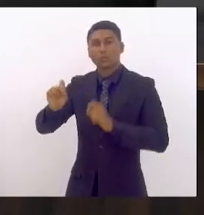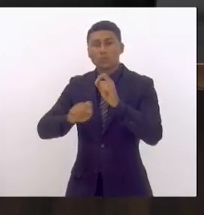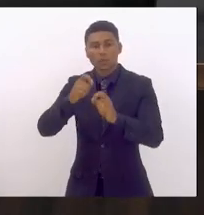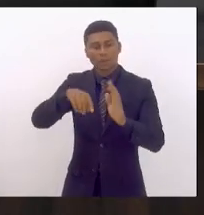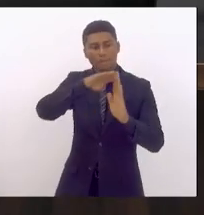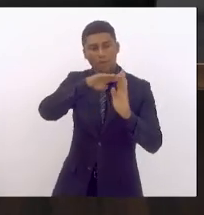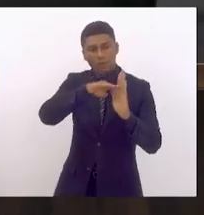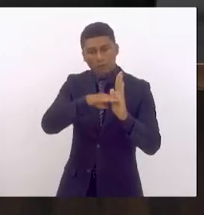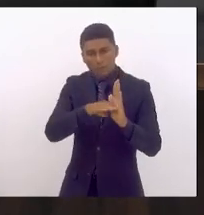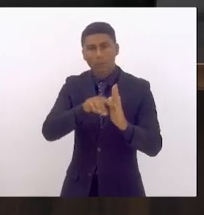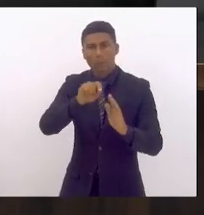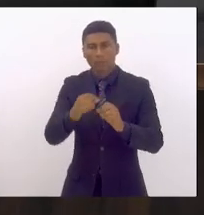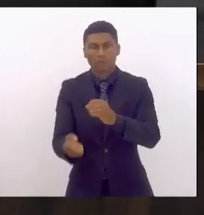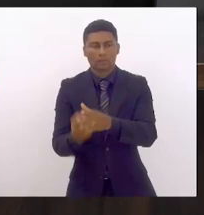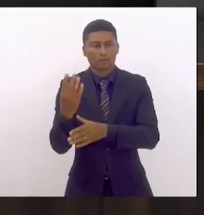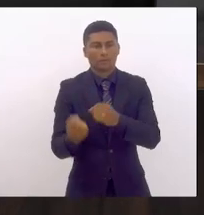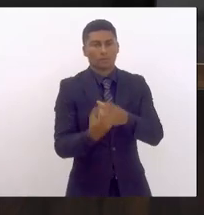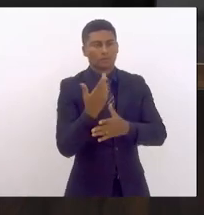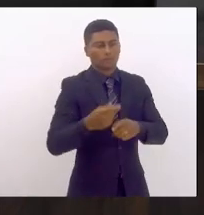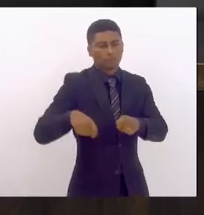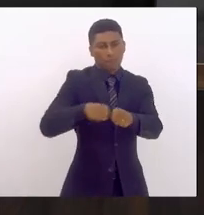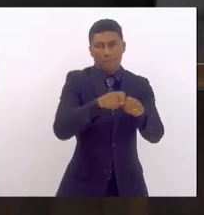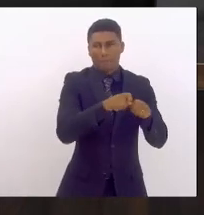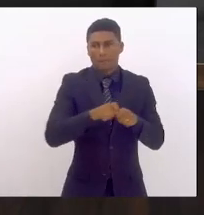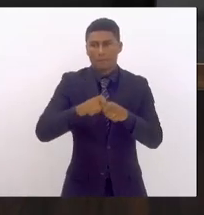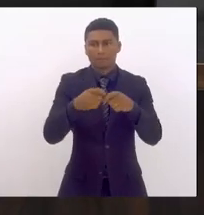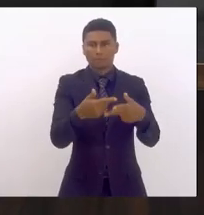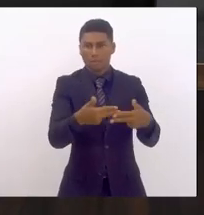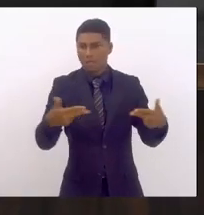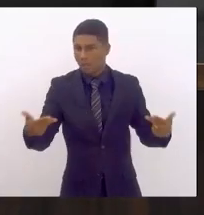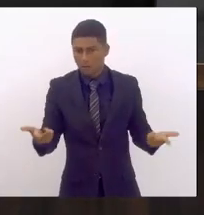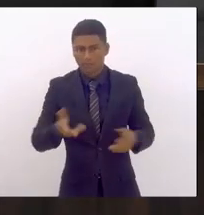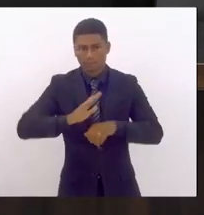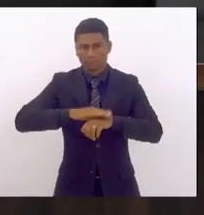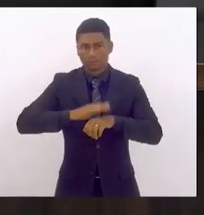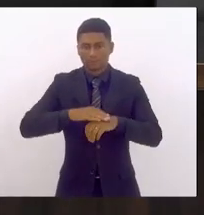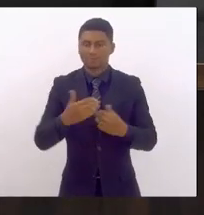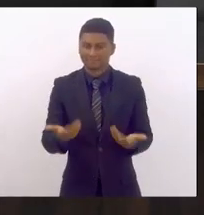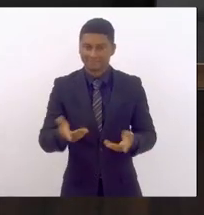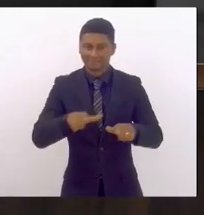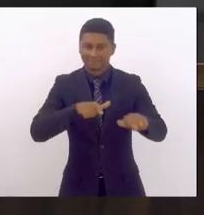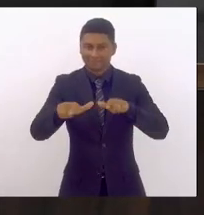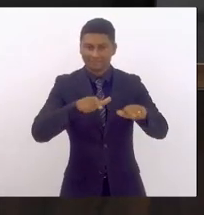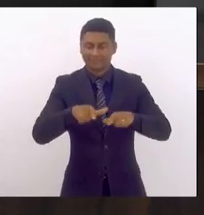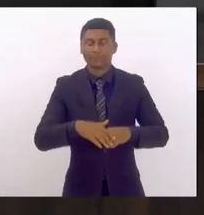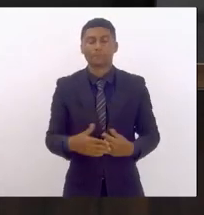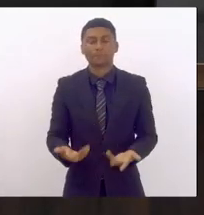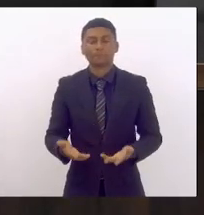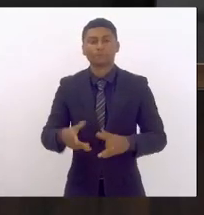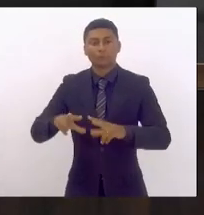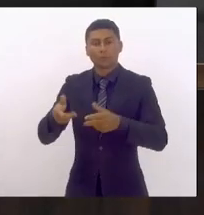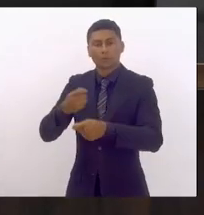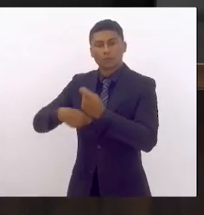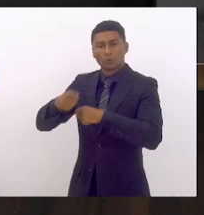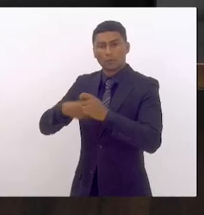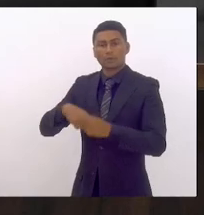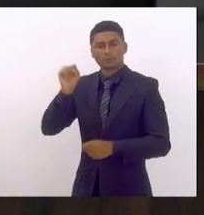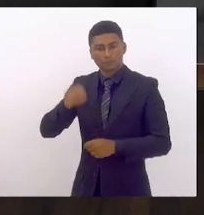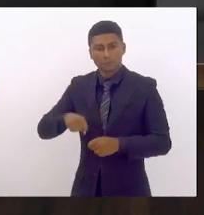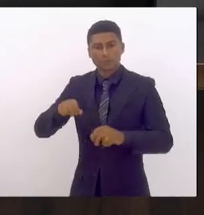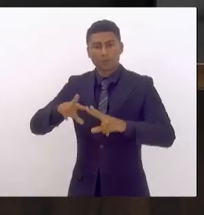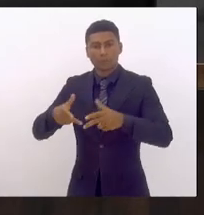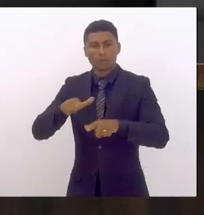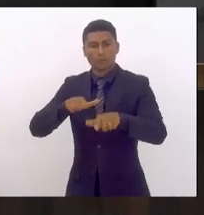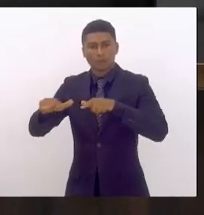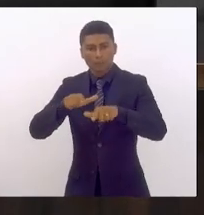desenvolvimento de produção artesanal e orgânica do Estado do Rio de Janeiro pareceres da comissão de condição Justiça pela constitucionalidade e economia começa favorável de